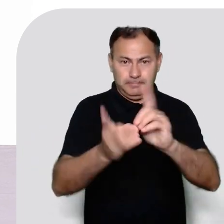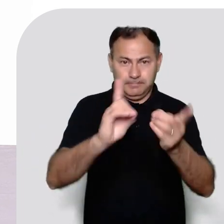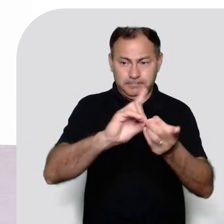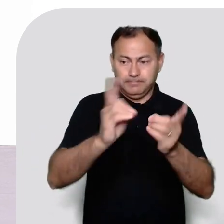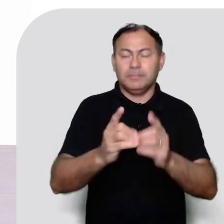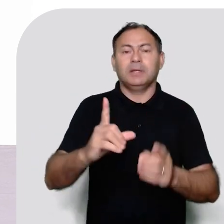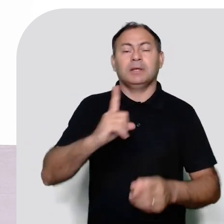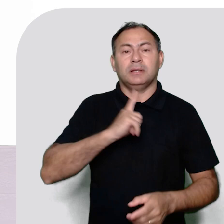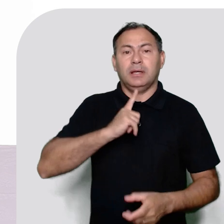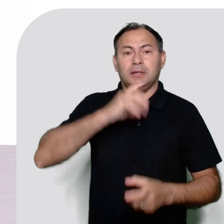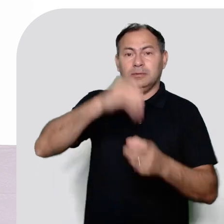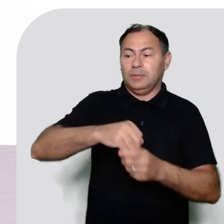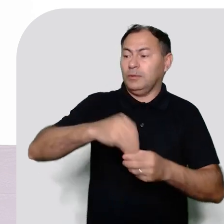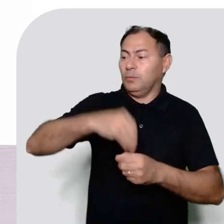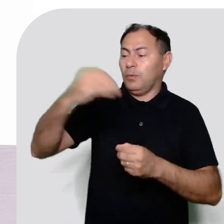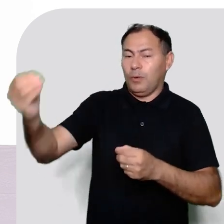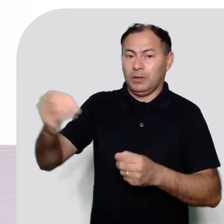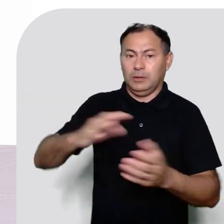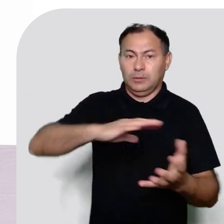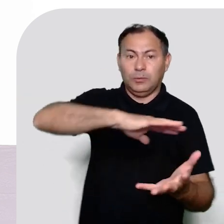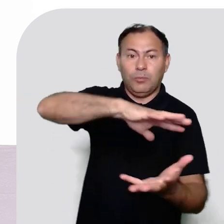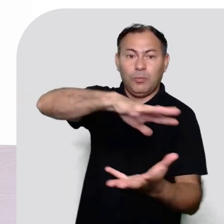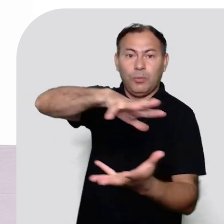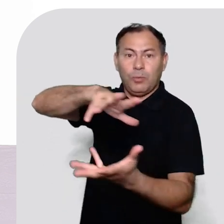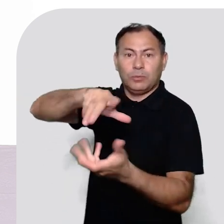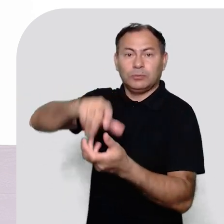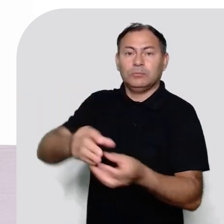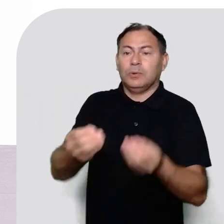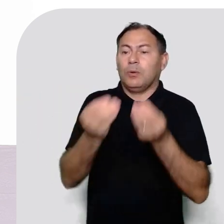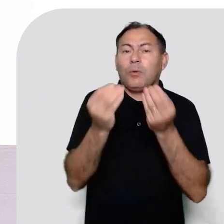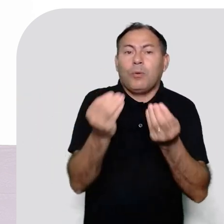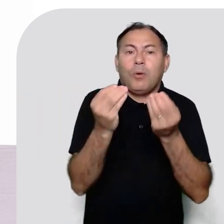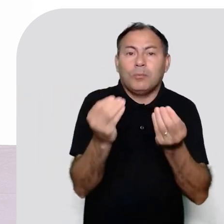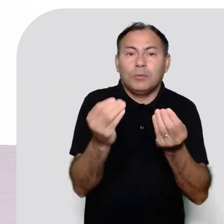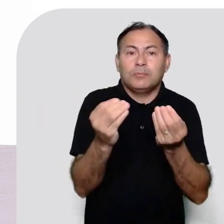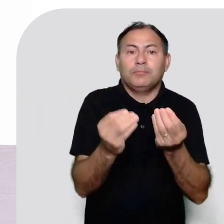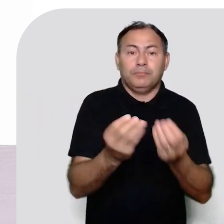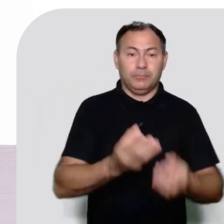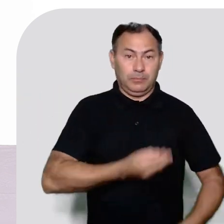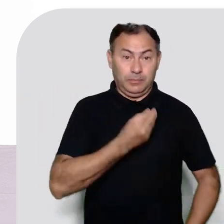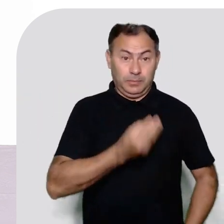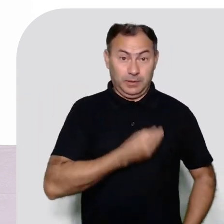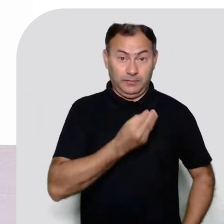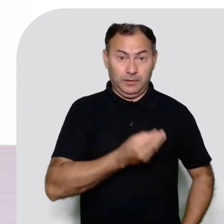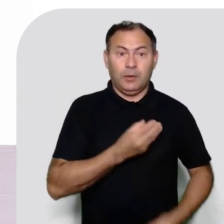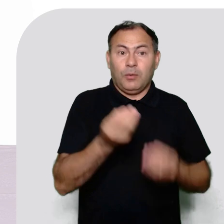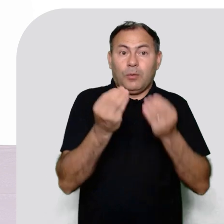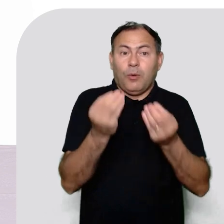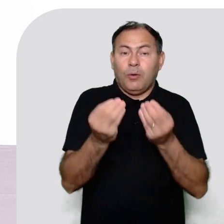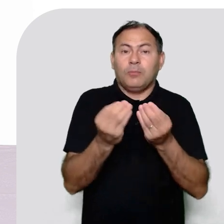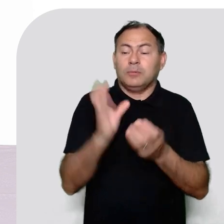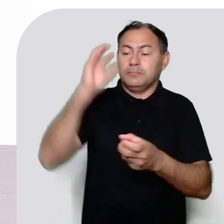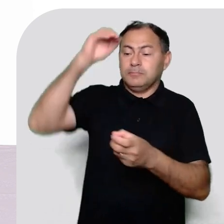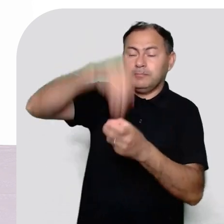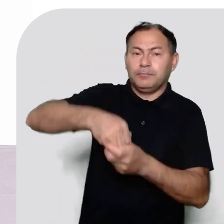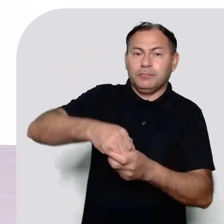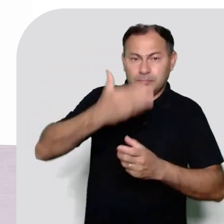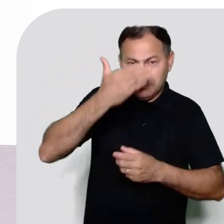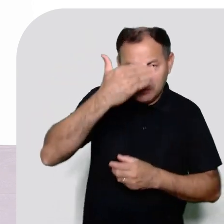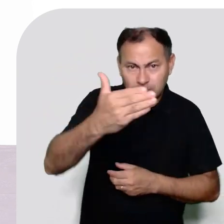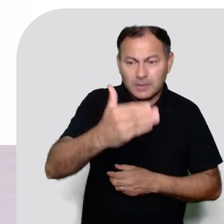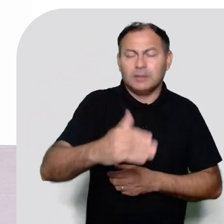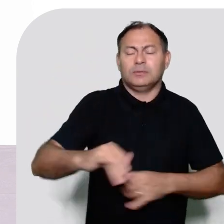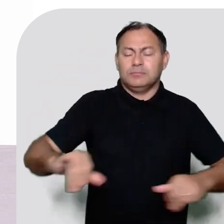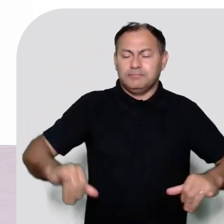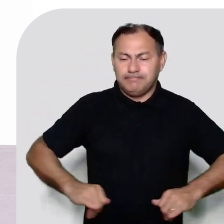dinâmicas que existem externamente no mundo, como que vivem, como que se colocam diante